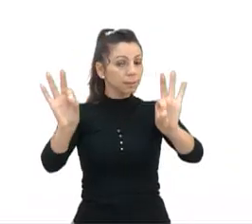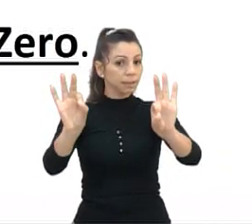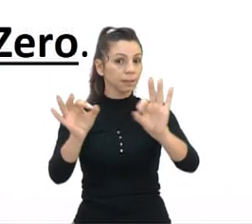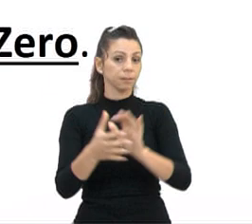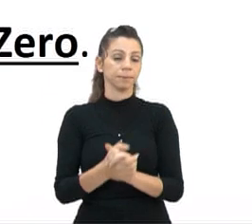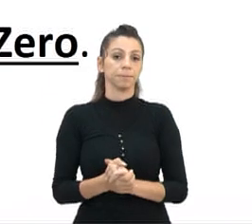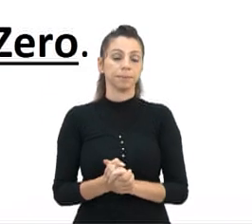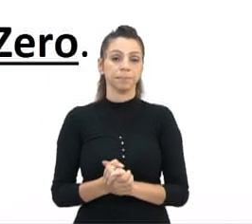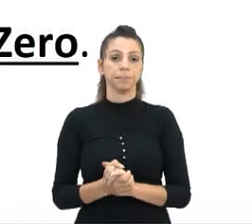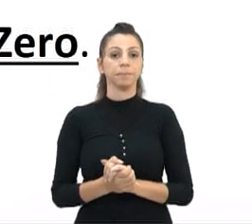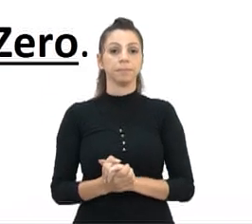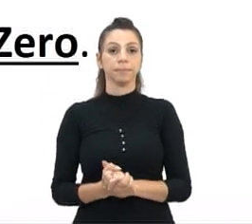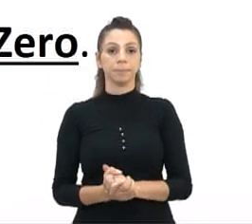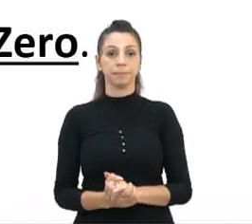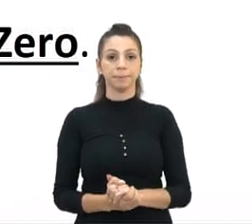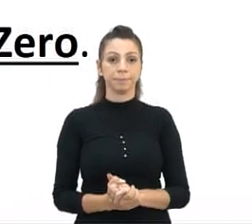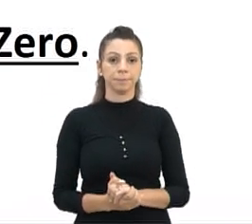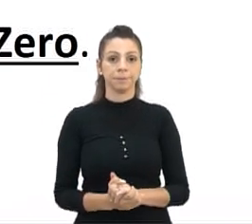certo?